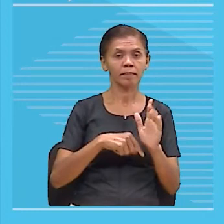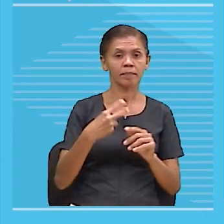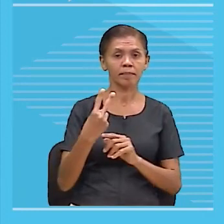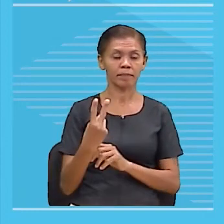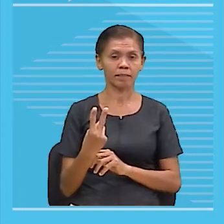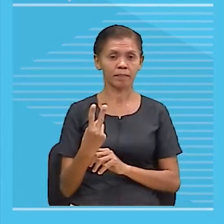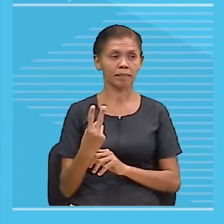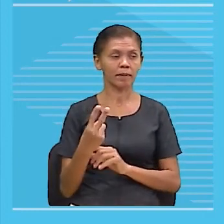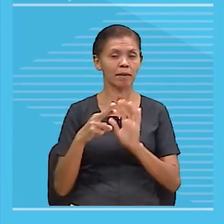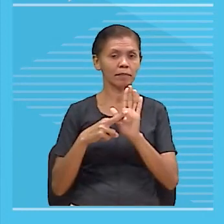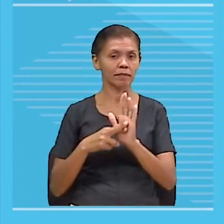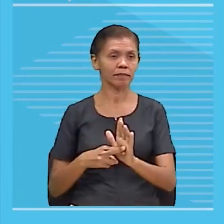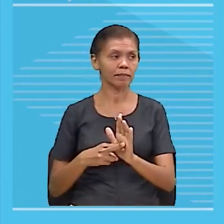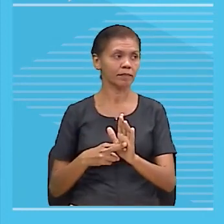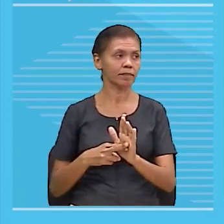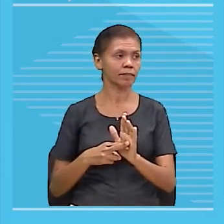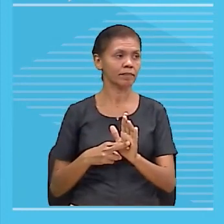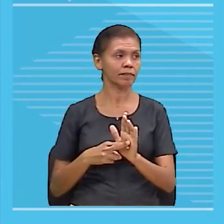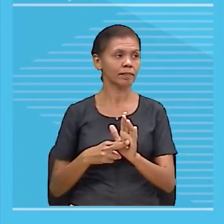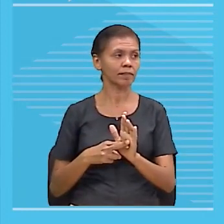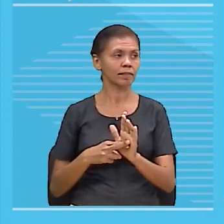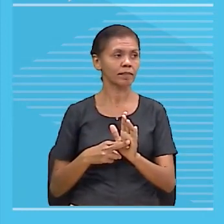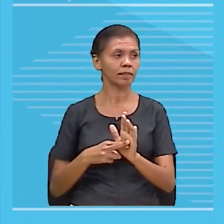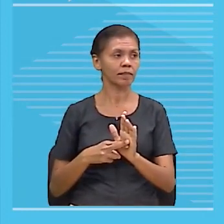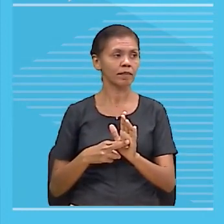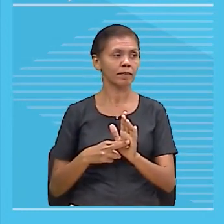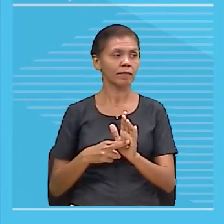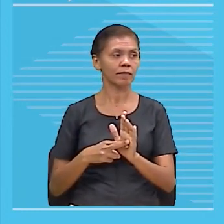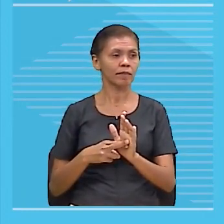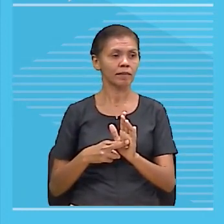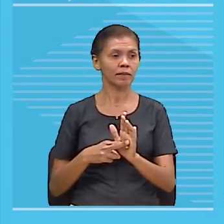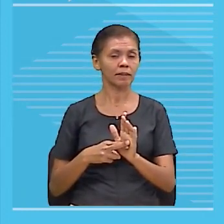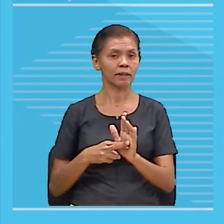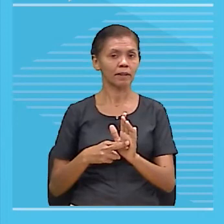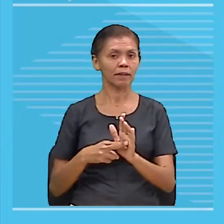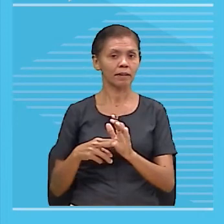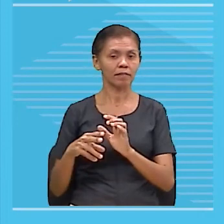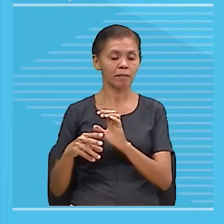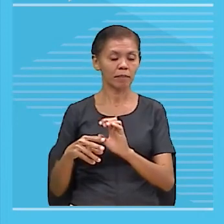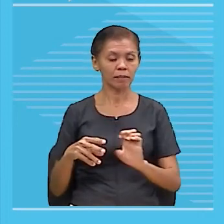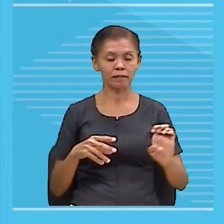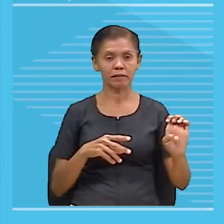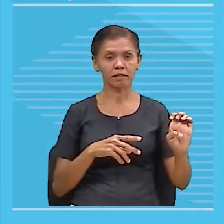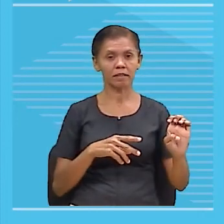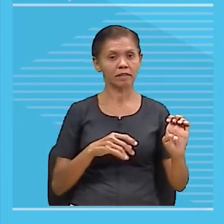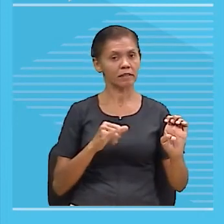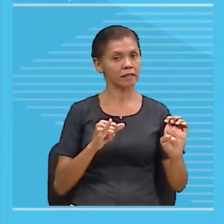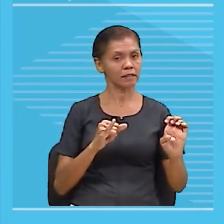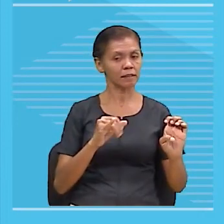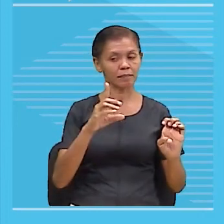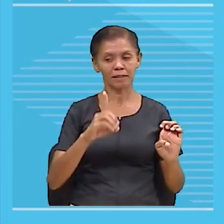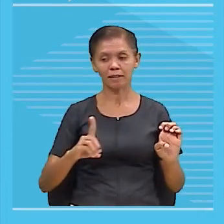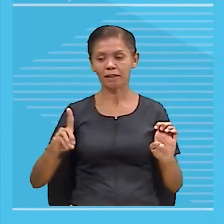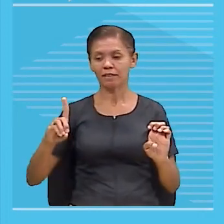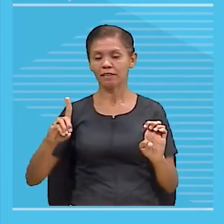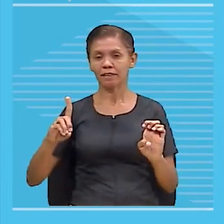menos, representa que eu saltei elas para a esquerda. Quando é para a direita, o